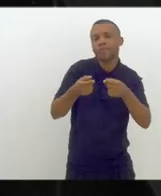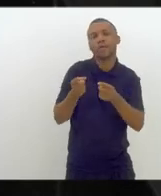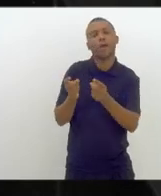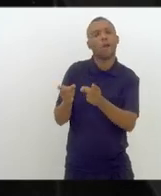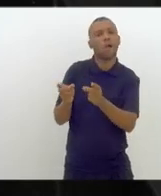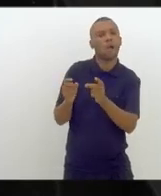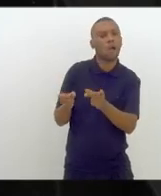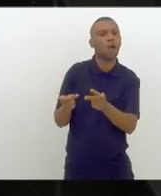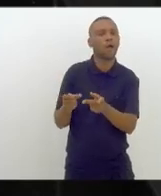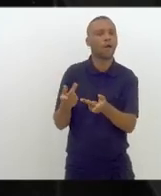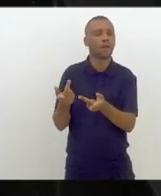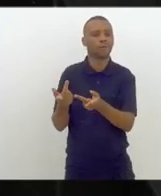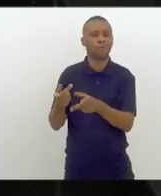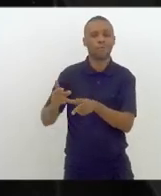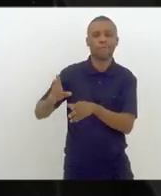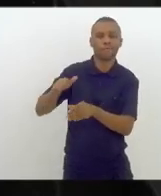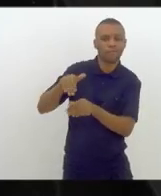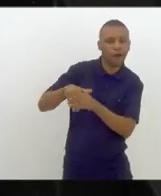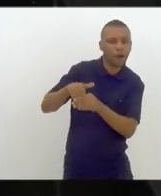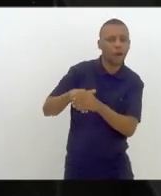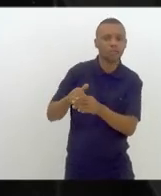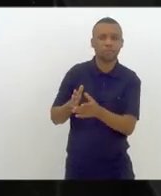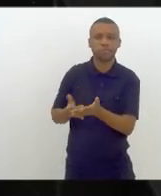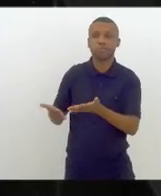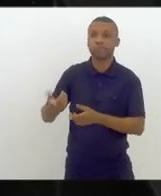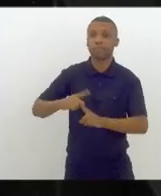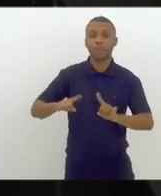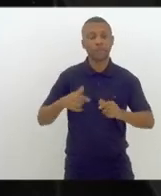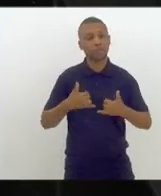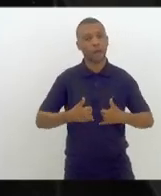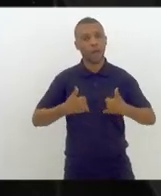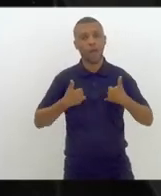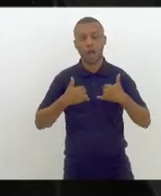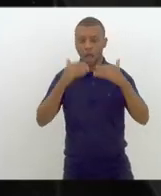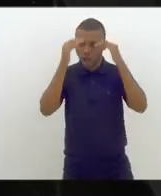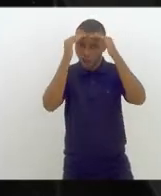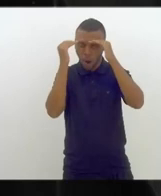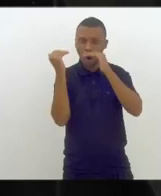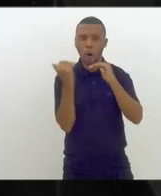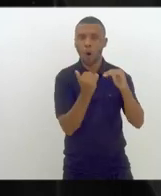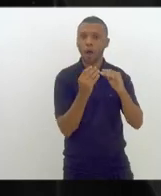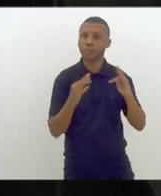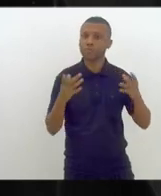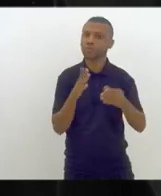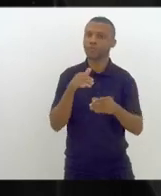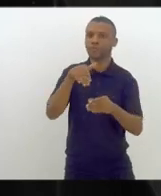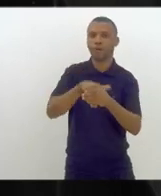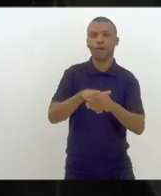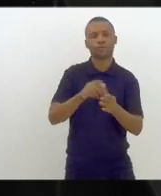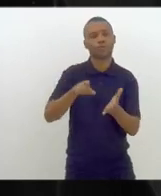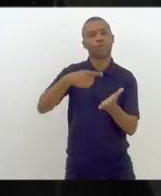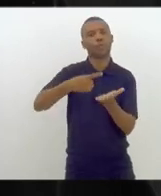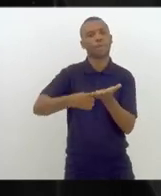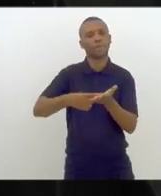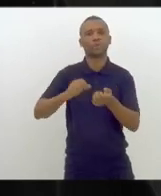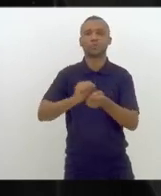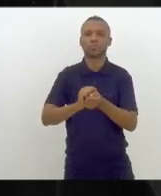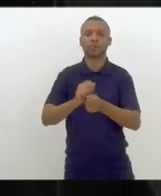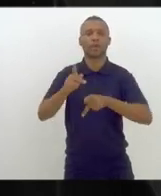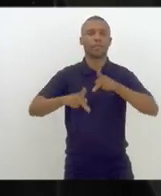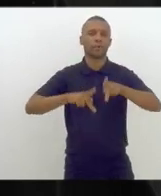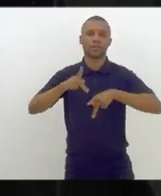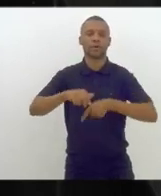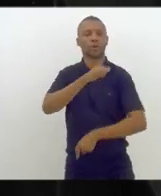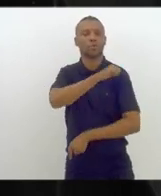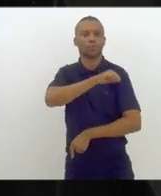urna, mas, em compensação, a gente honra todos os votos que nos dão. Então, fica aqui meu compromisso com a população do